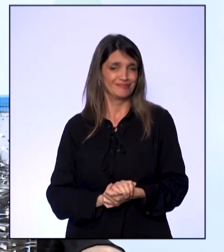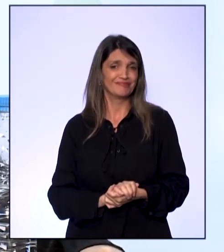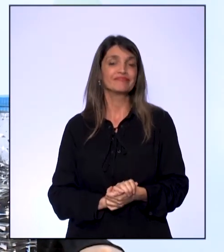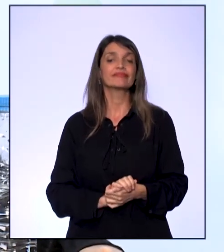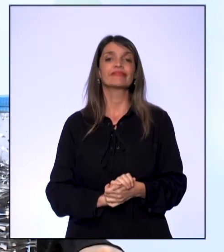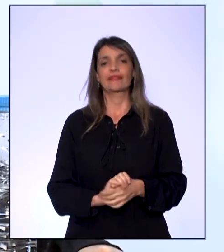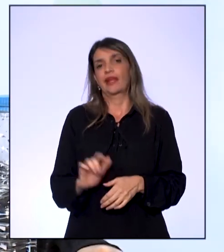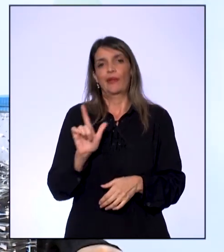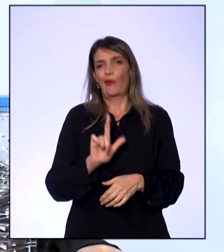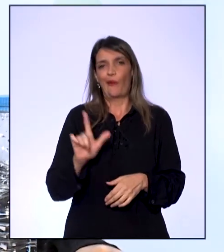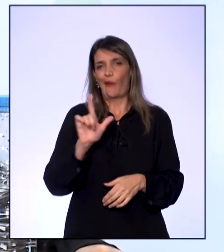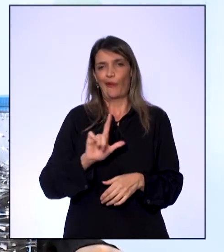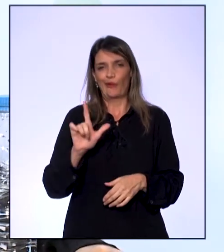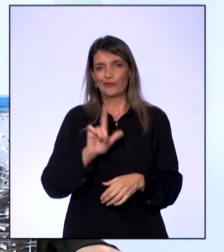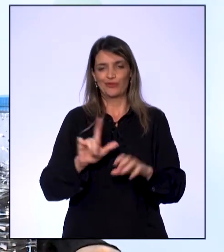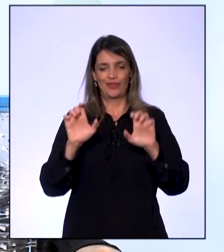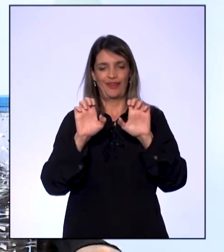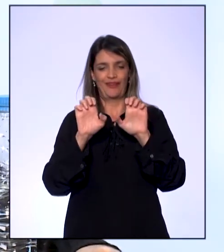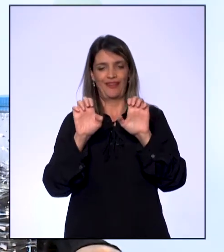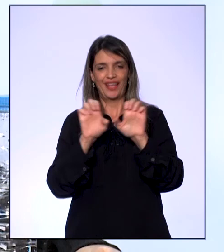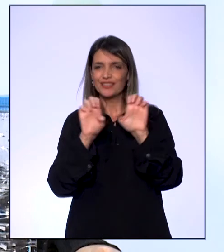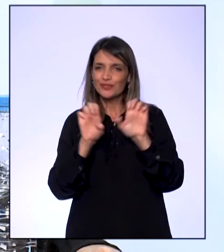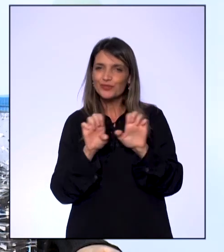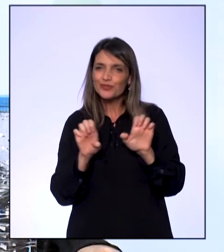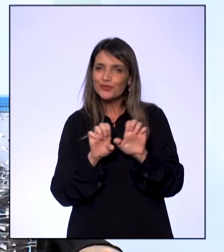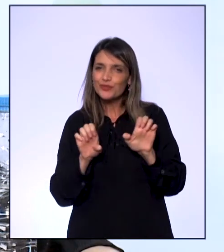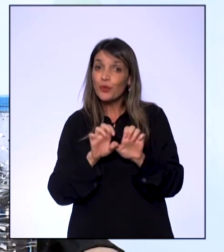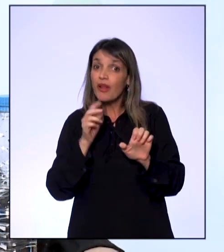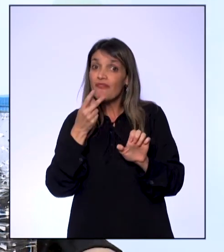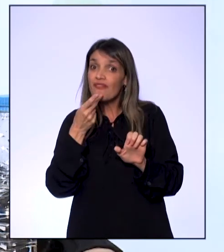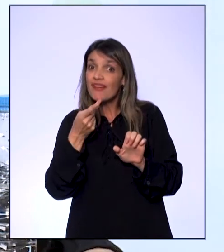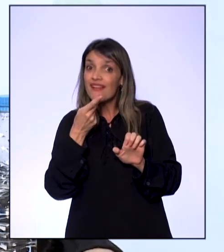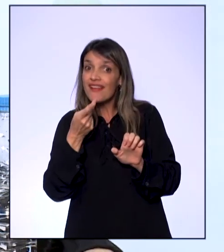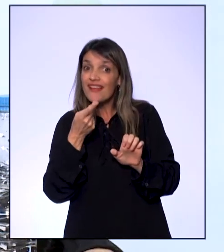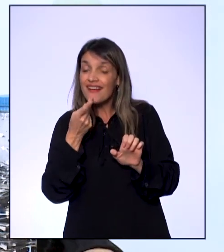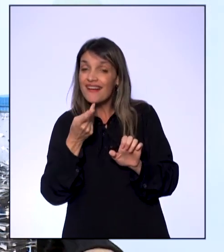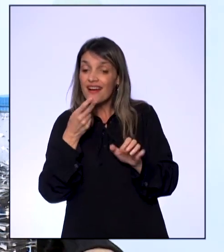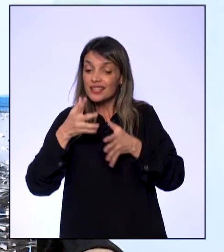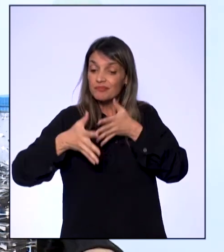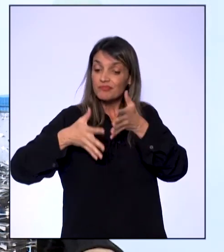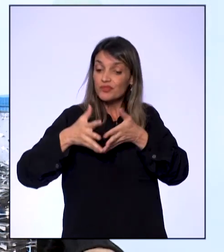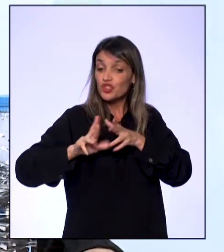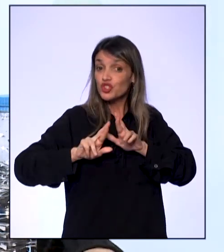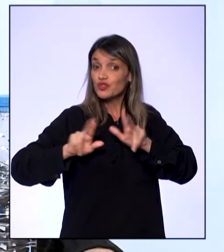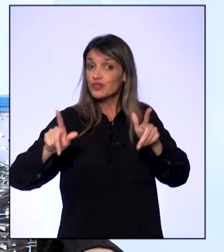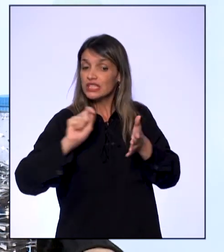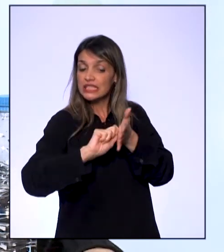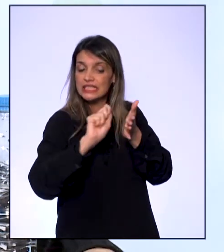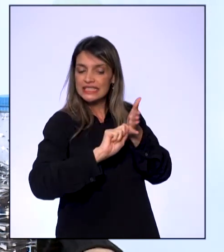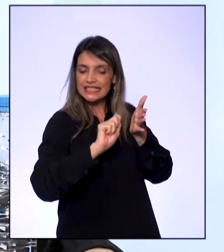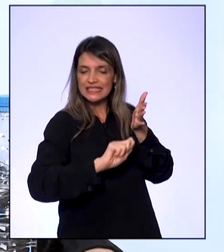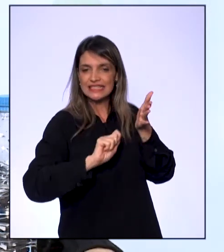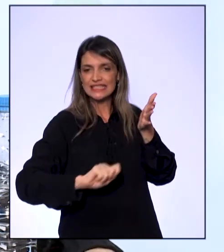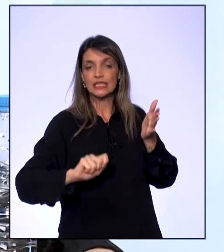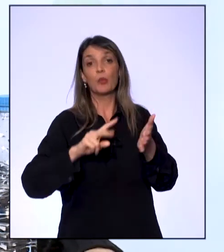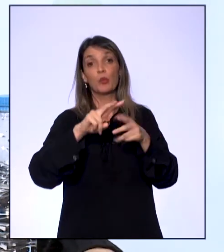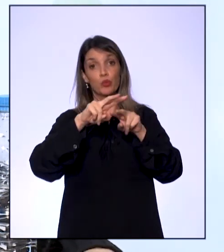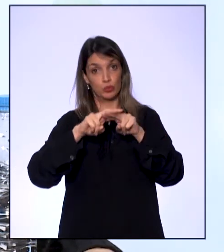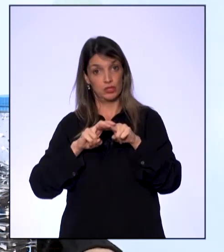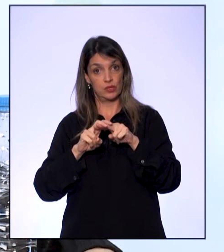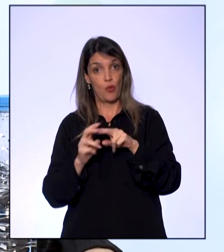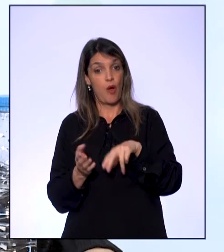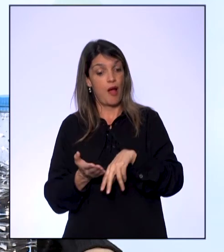É claro que a estrutura oral, ela é diferente da estrutura escrita. Por isso que muitas muitas vezes o texto, antes de ser falado,